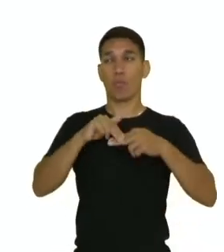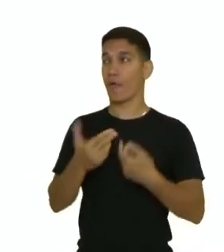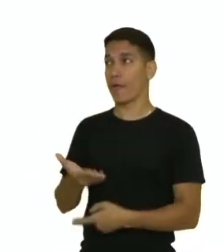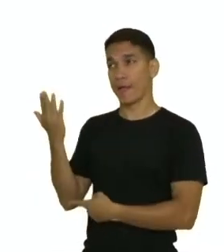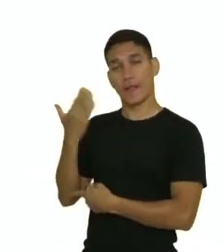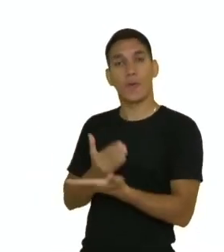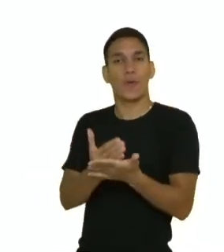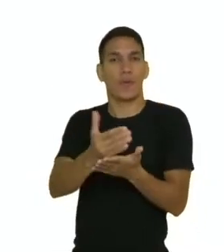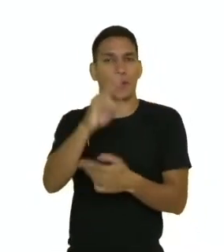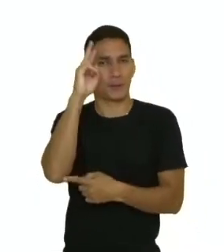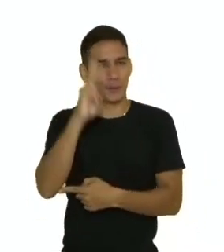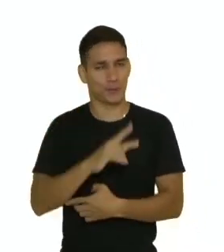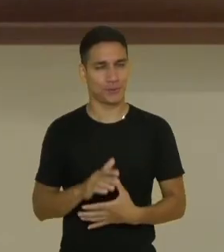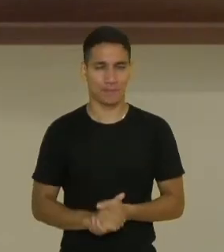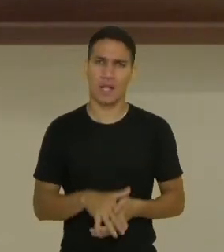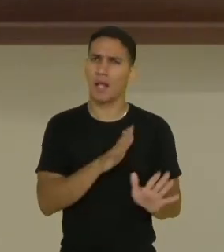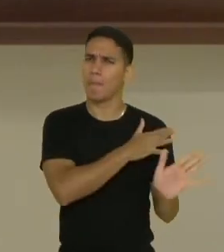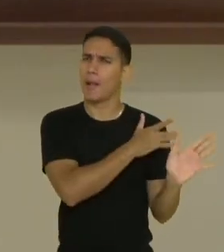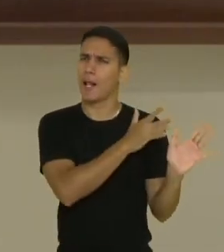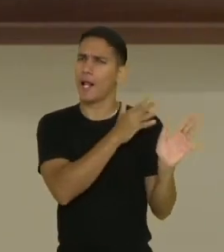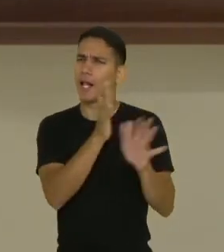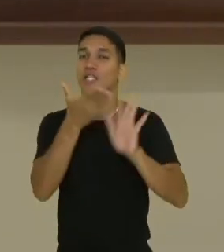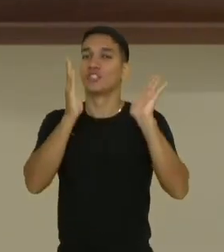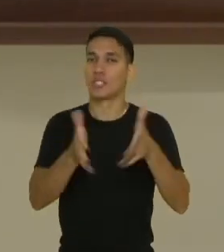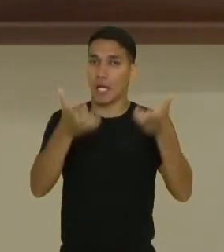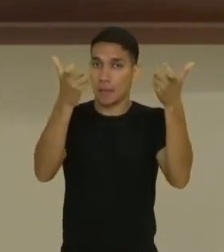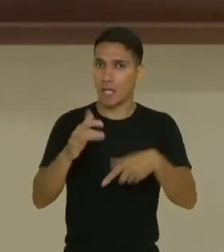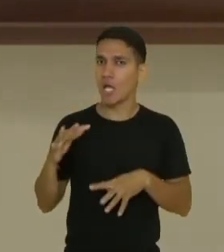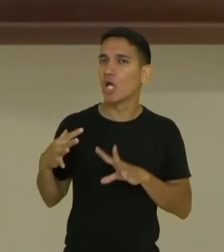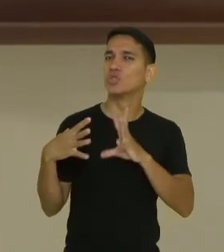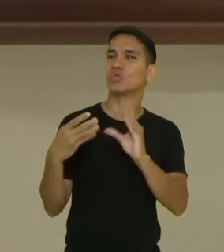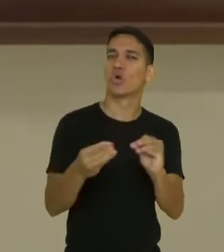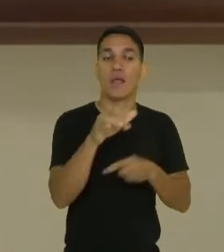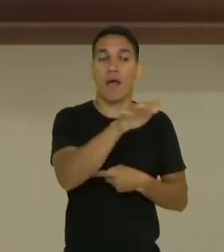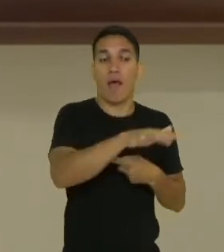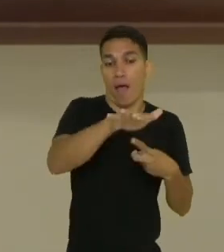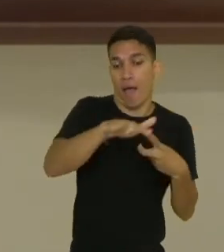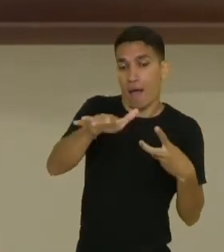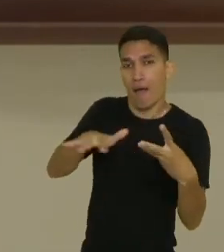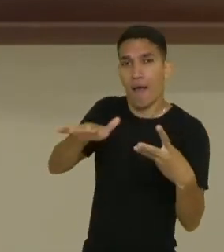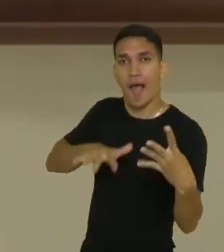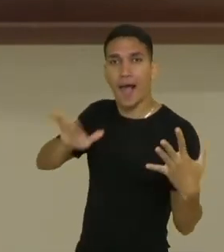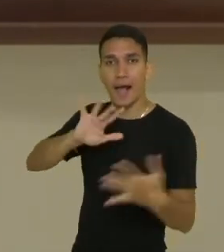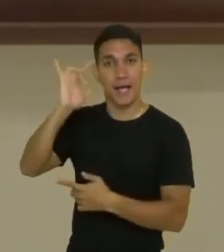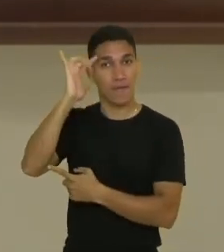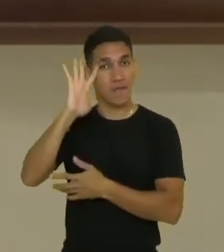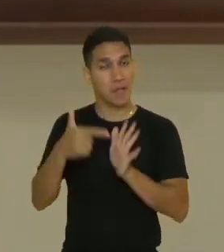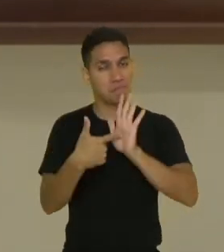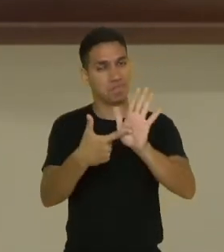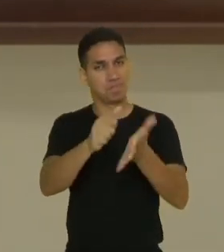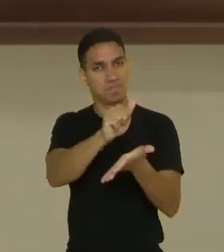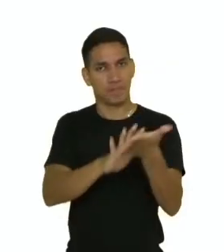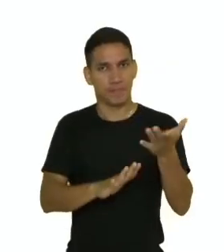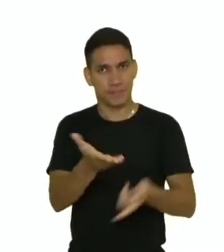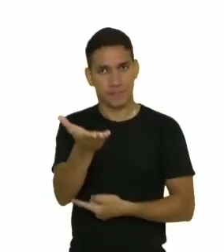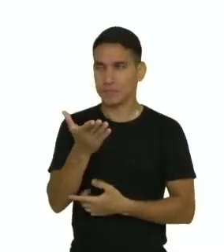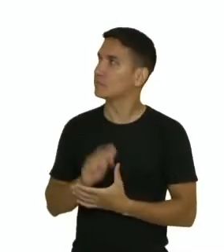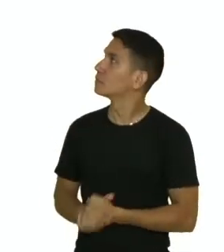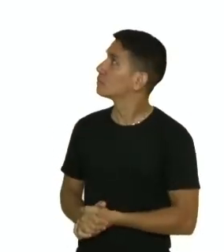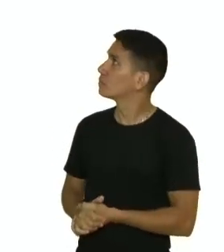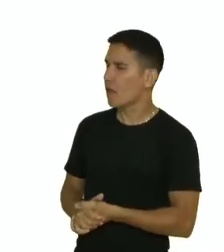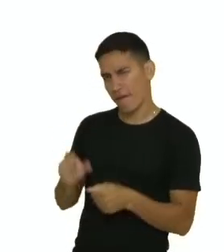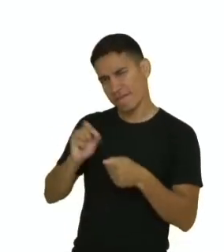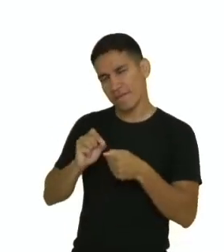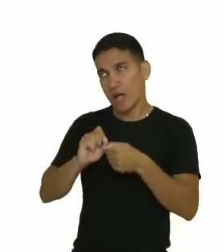história. Bom, depois que a gente falou sobre todos os campos da filosofia, eu coloco aqui uma questão para vocês, né? Faça um